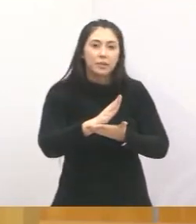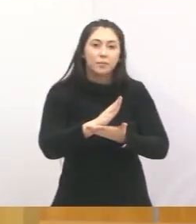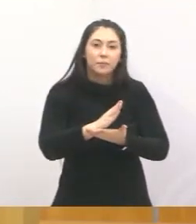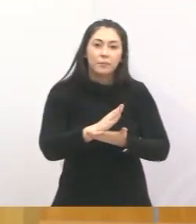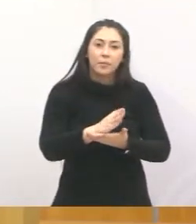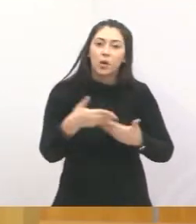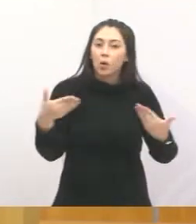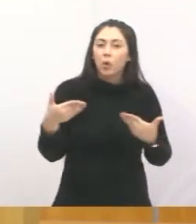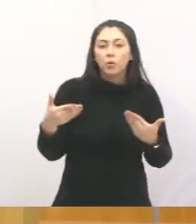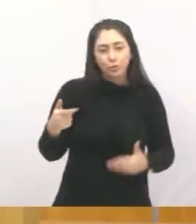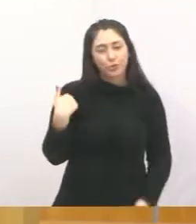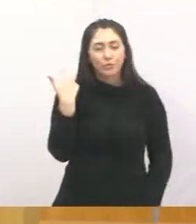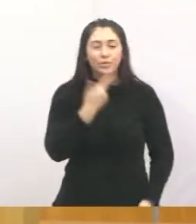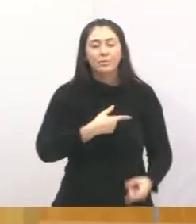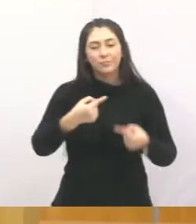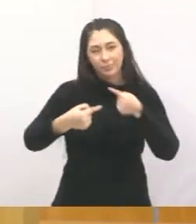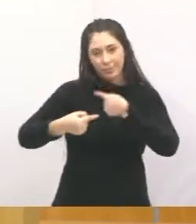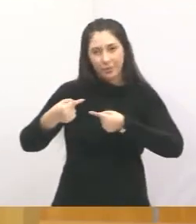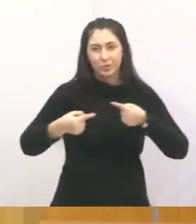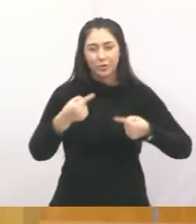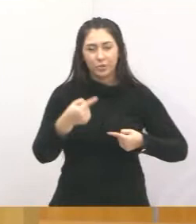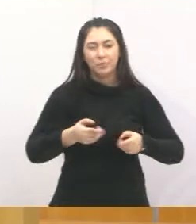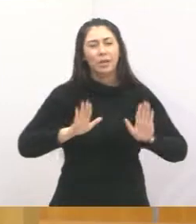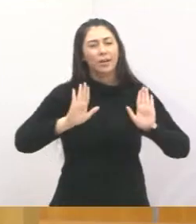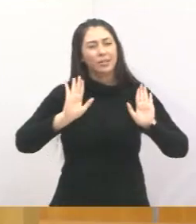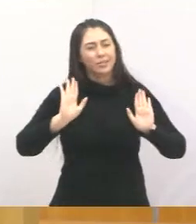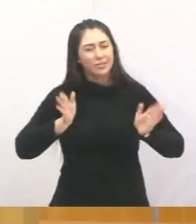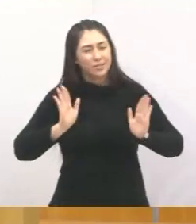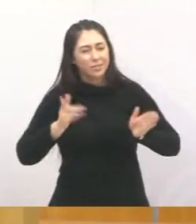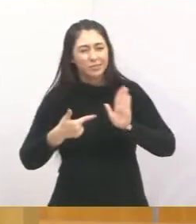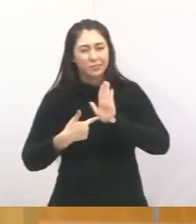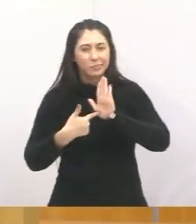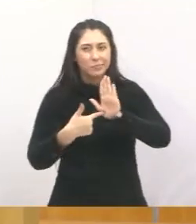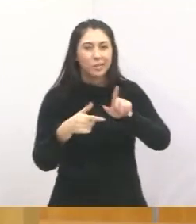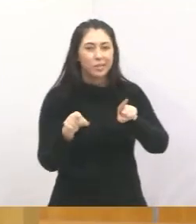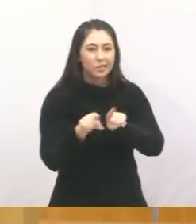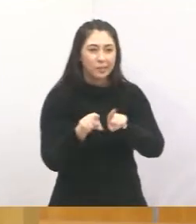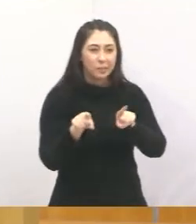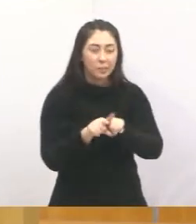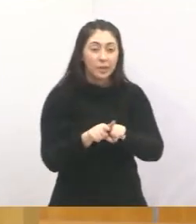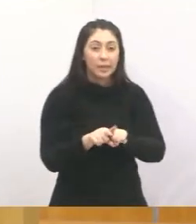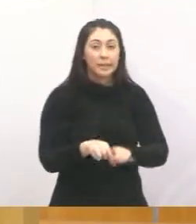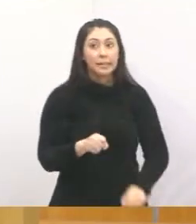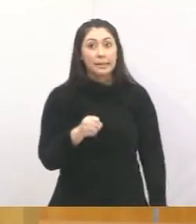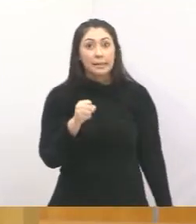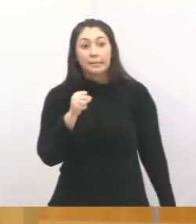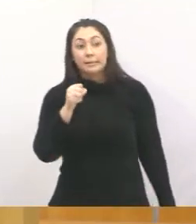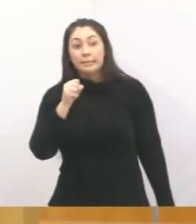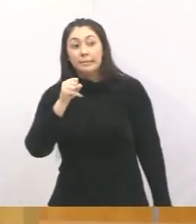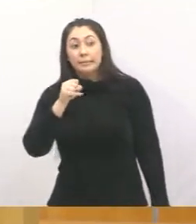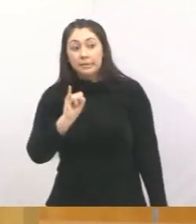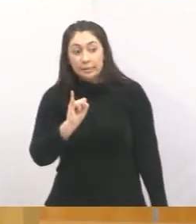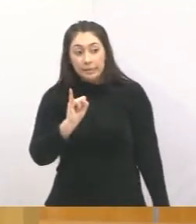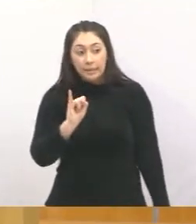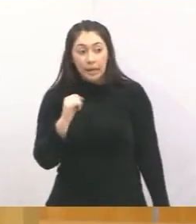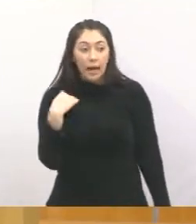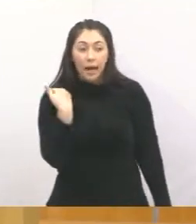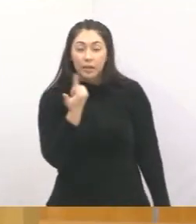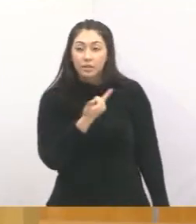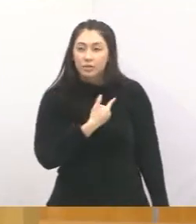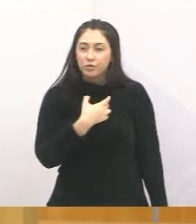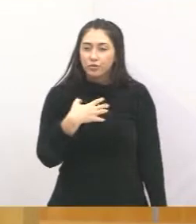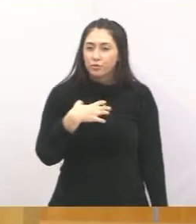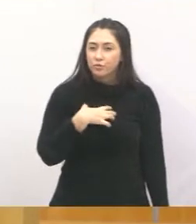aqui fazendo nesse momento. Já foi citado também que, caso a gente não tenha esse